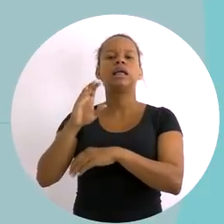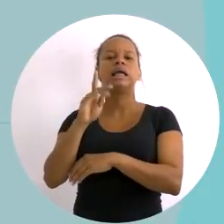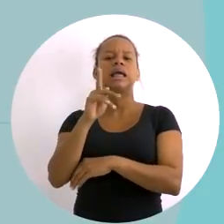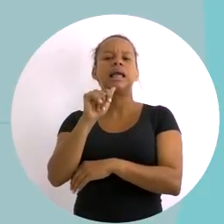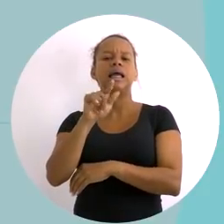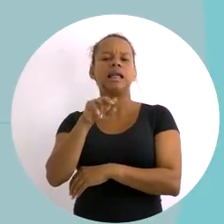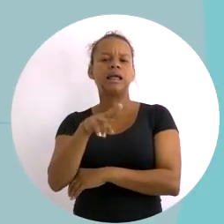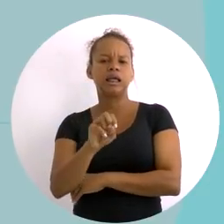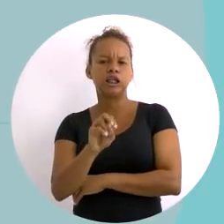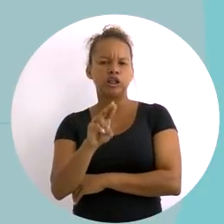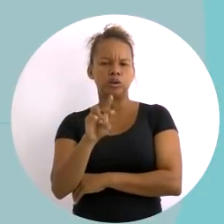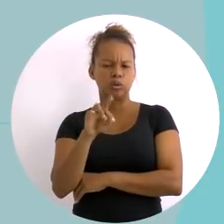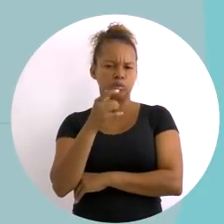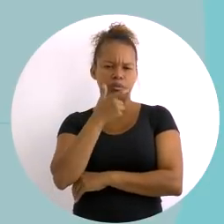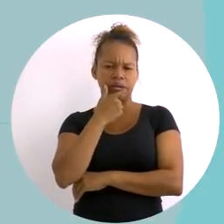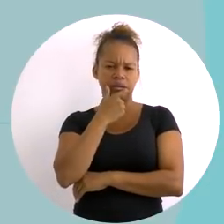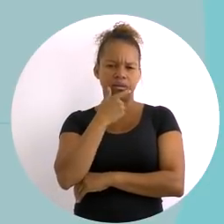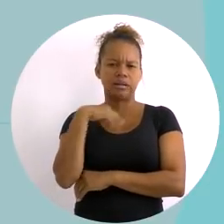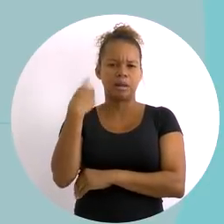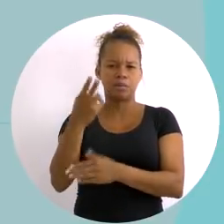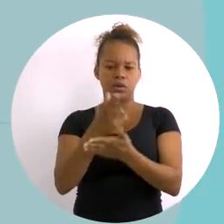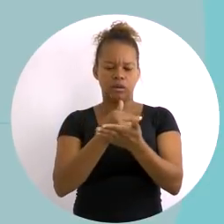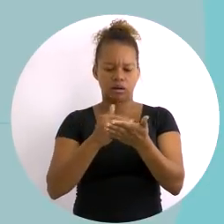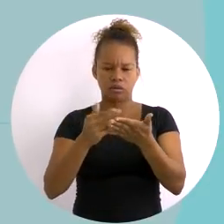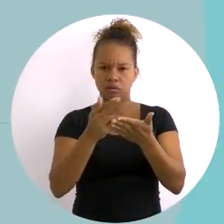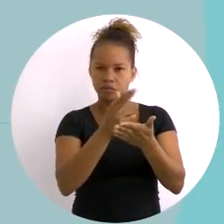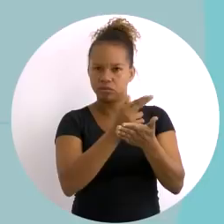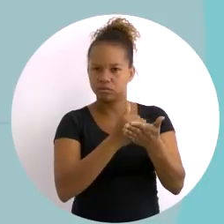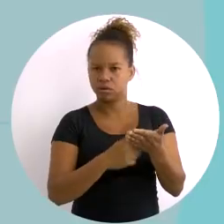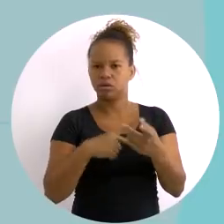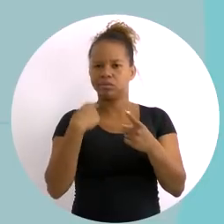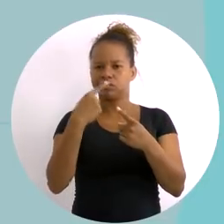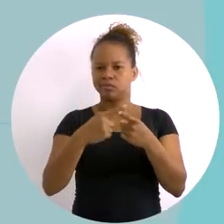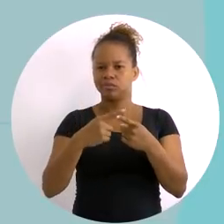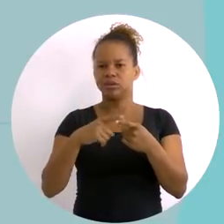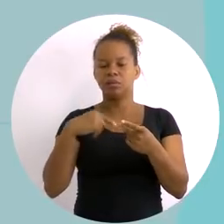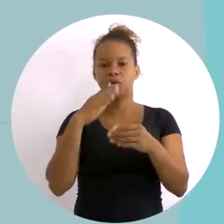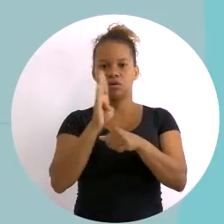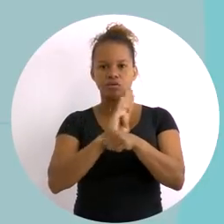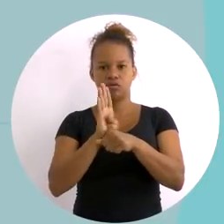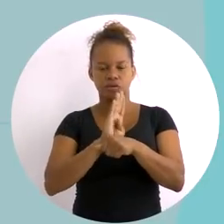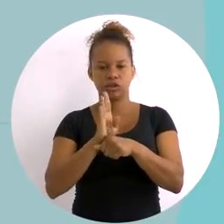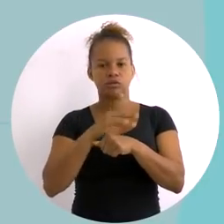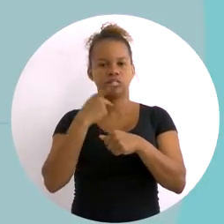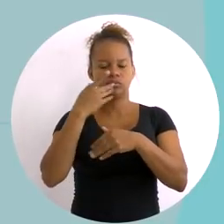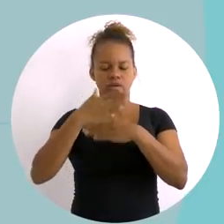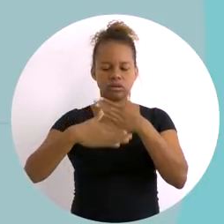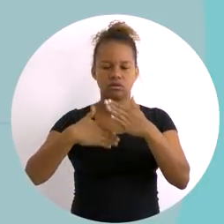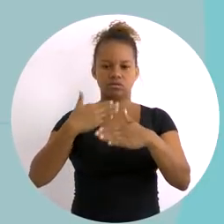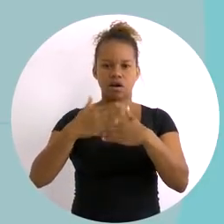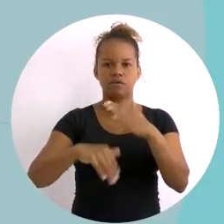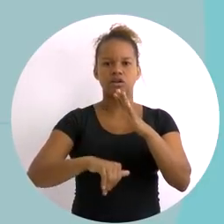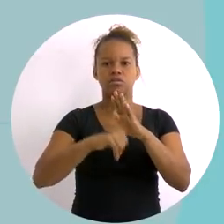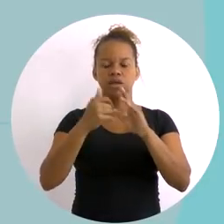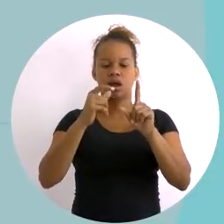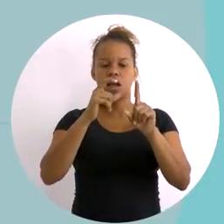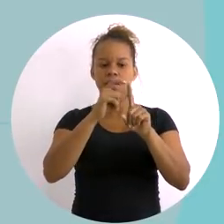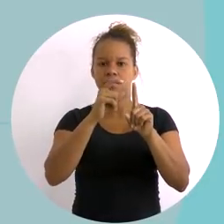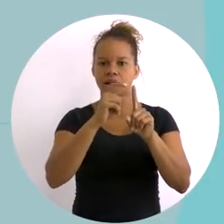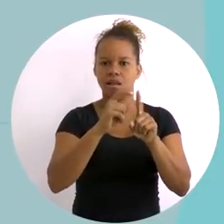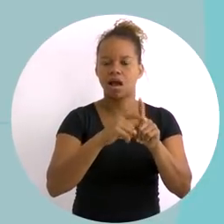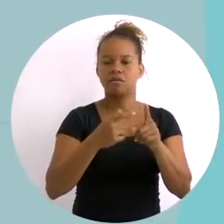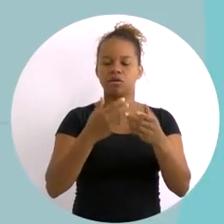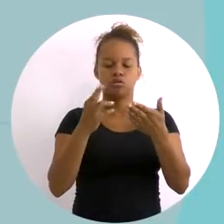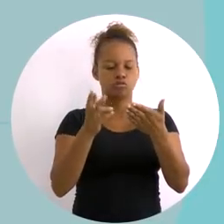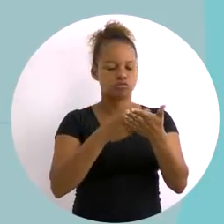grunhidos, depois através de desenhos rupestres, e aí o vídeo veio desenvolvendo as primeiras letras, os